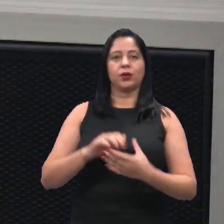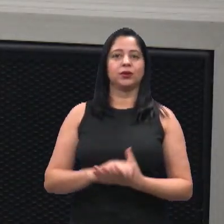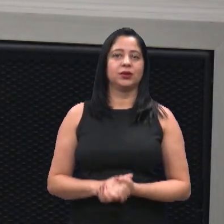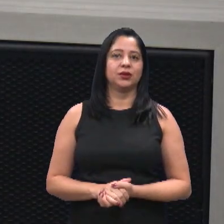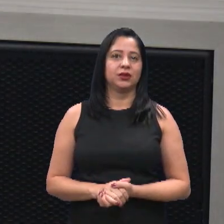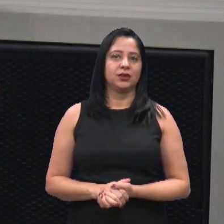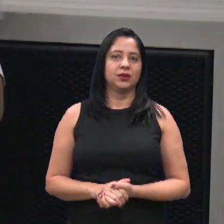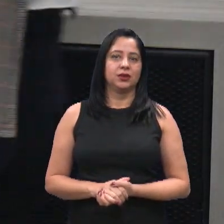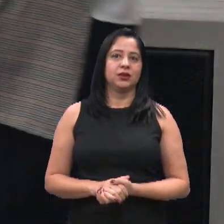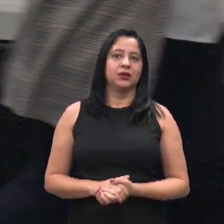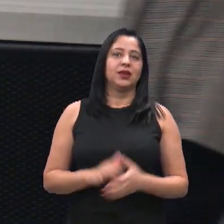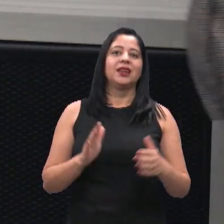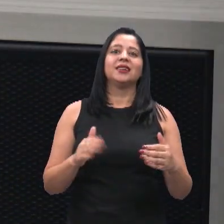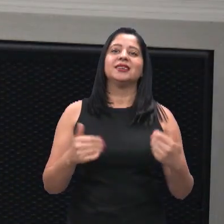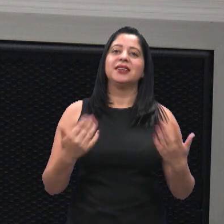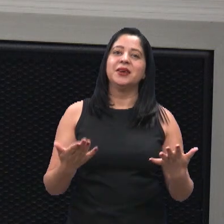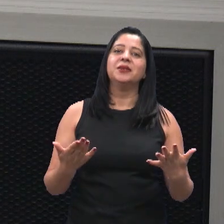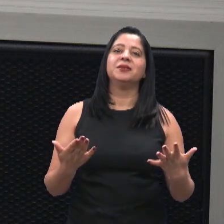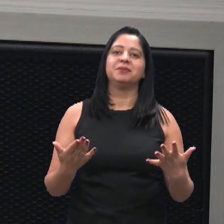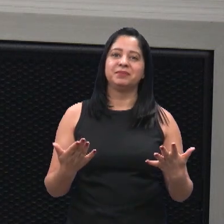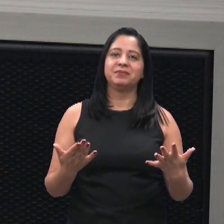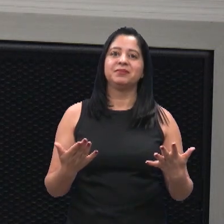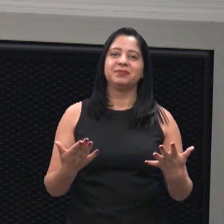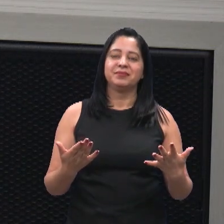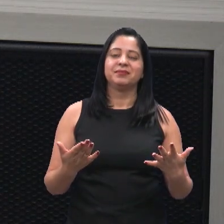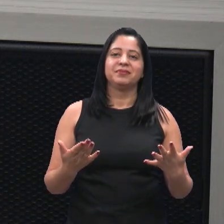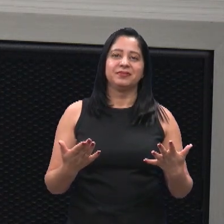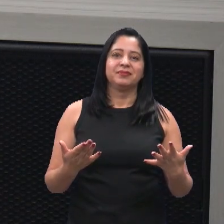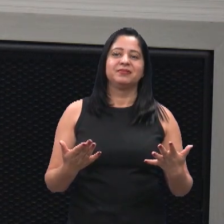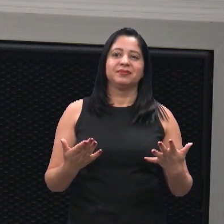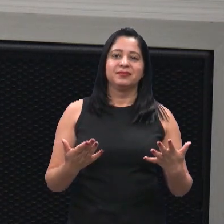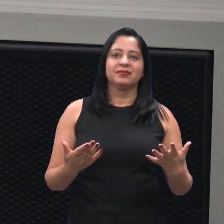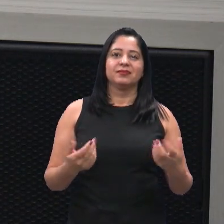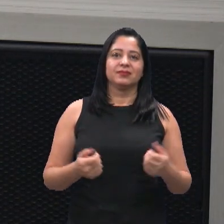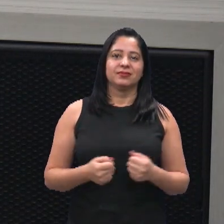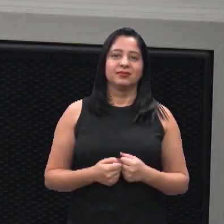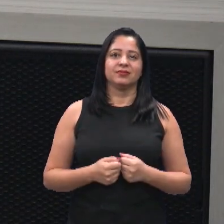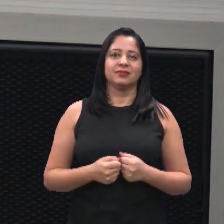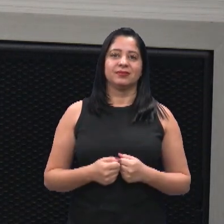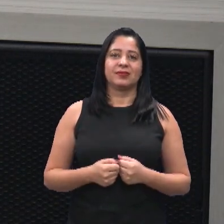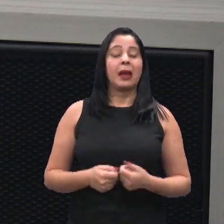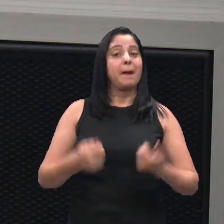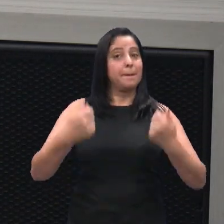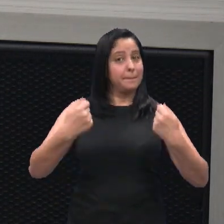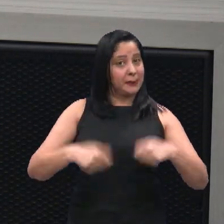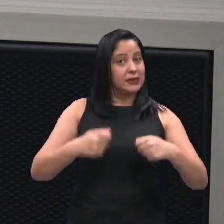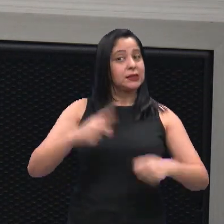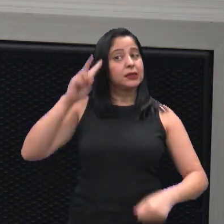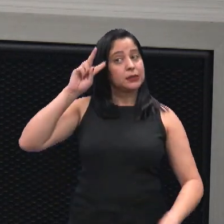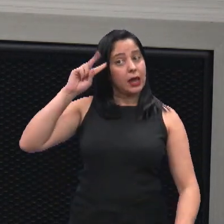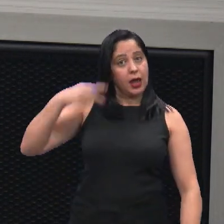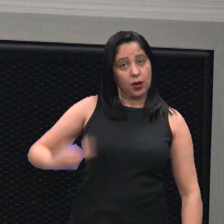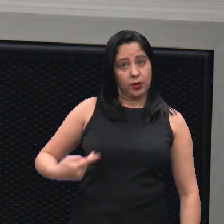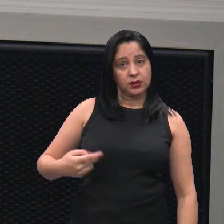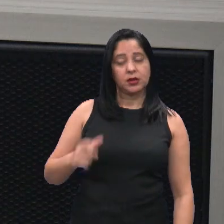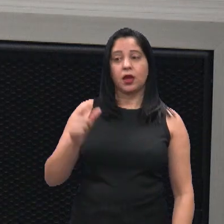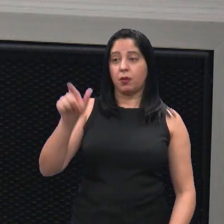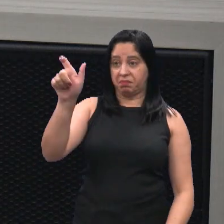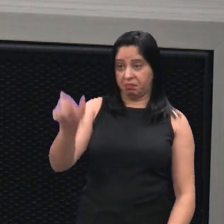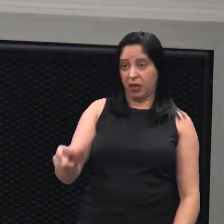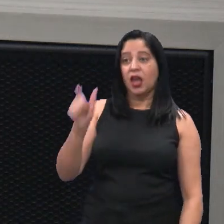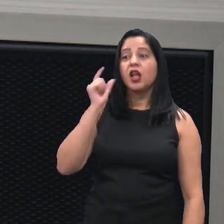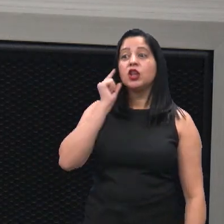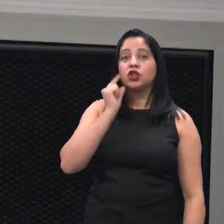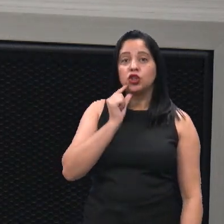coisas assim que a gente tem que vamos dizer assim, reconhecer, não é? O vereador Gilson também